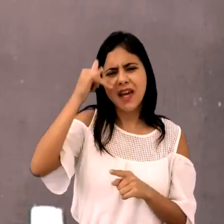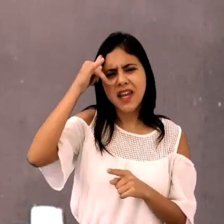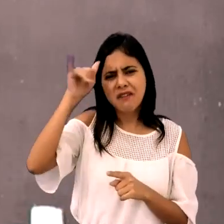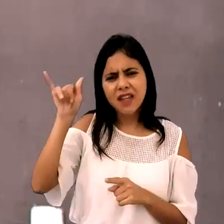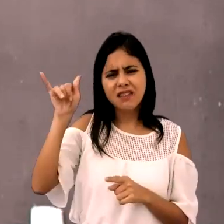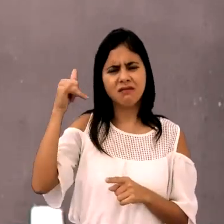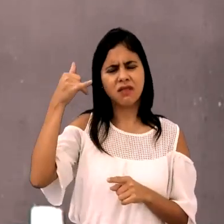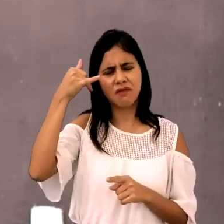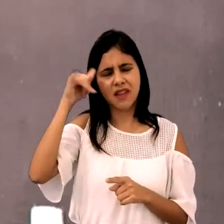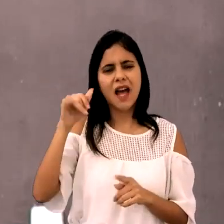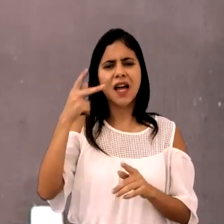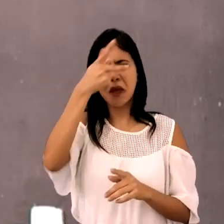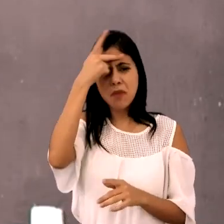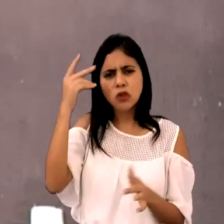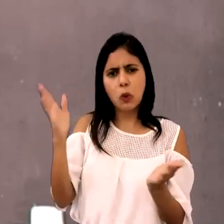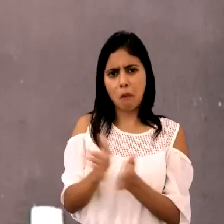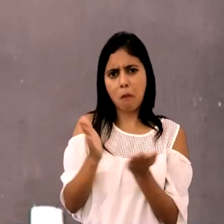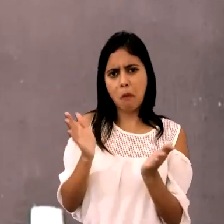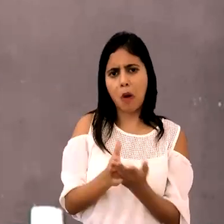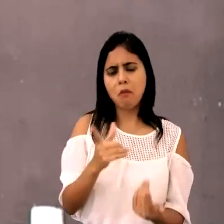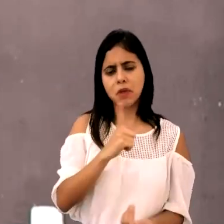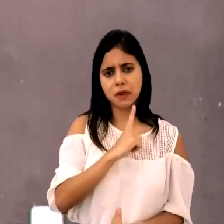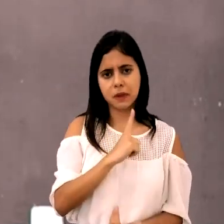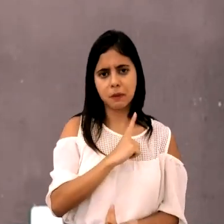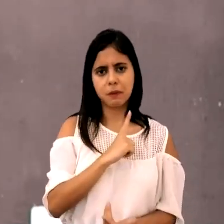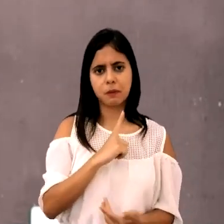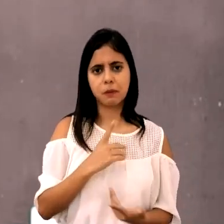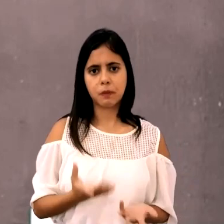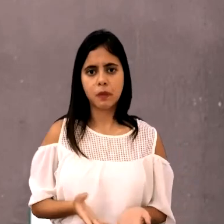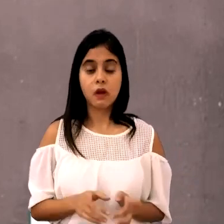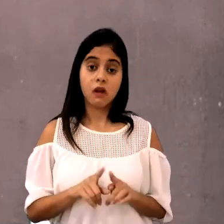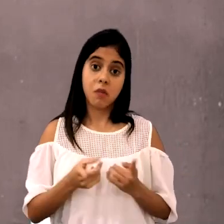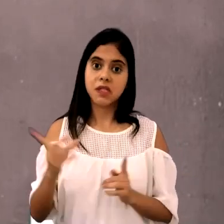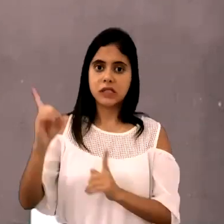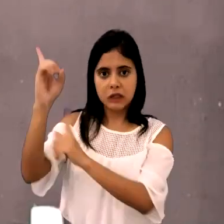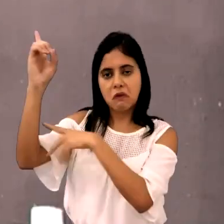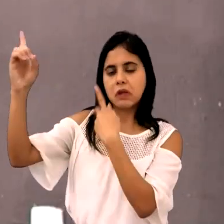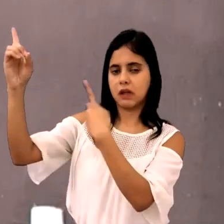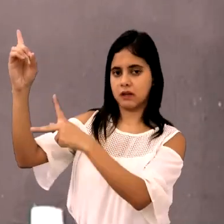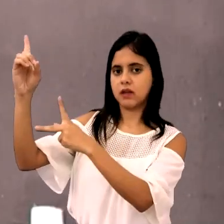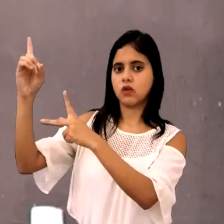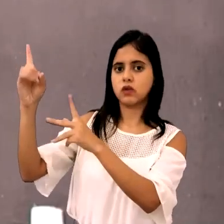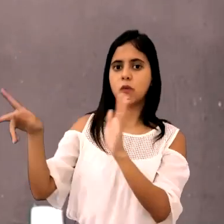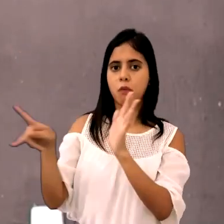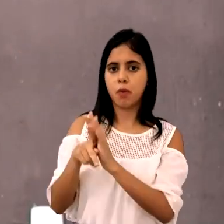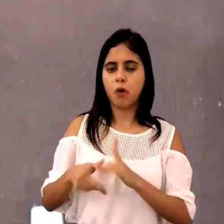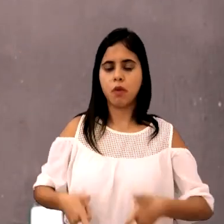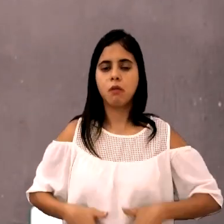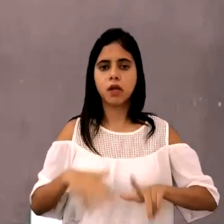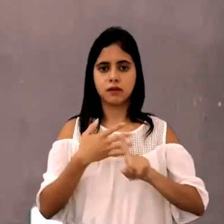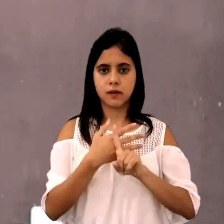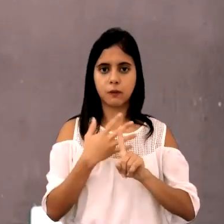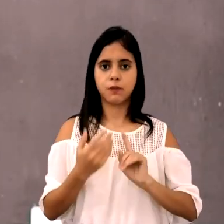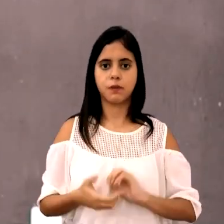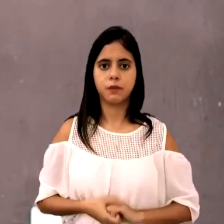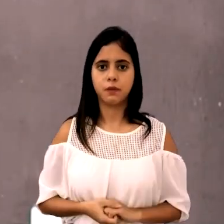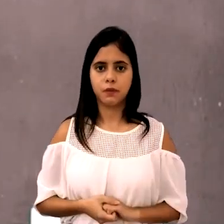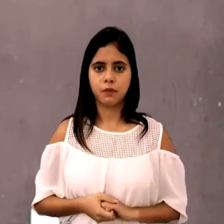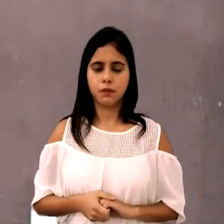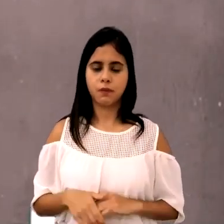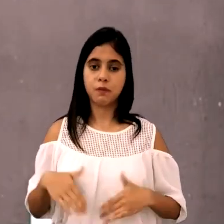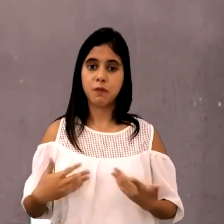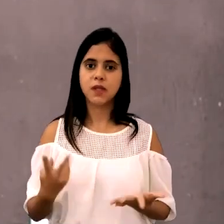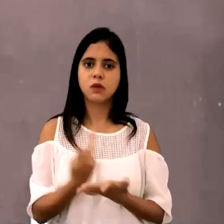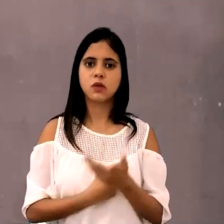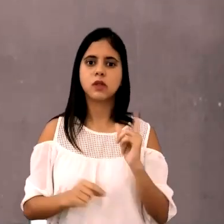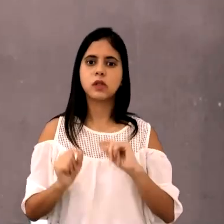desigualdade, ampliação de injustiças e várias coisas. Era assim que Deus havia concebido na sociedade israelita.